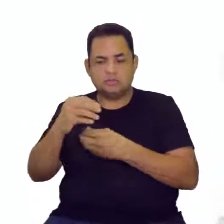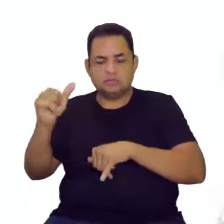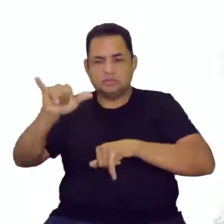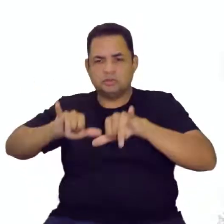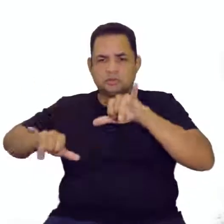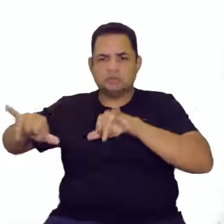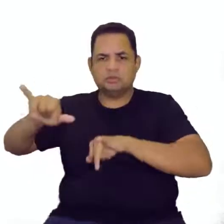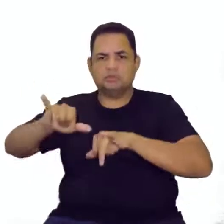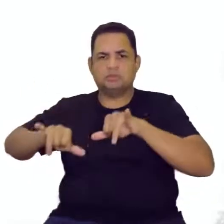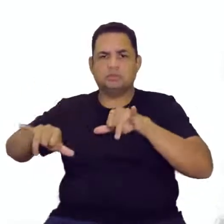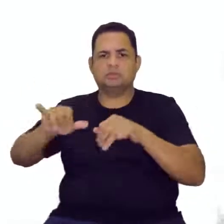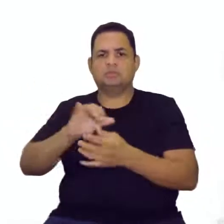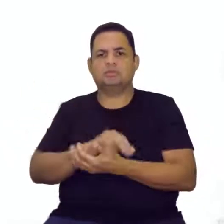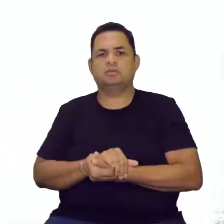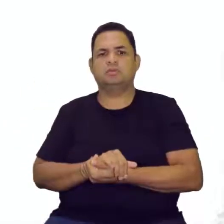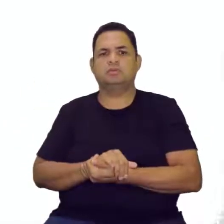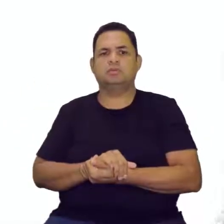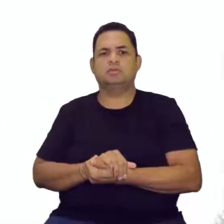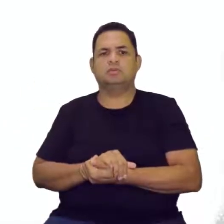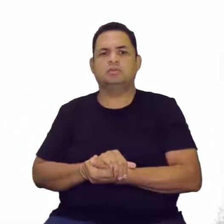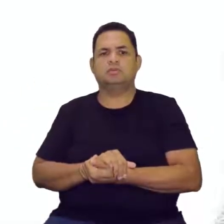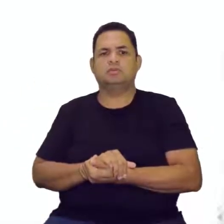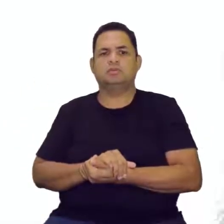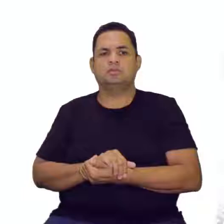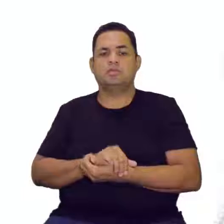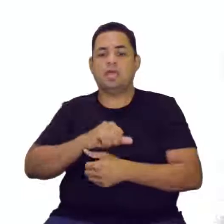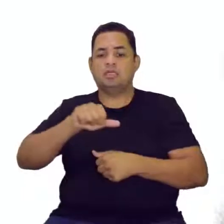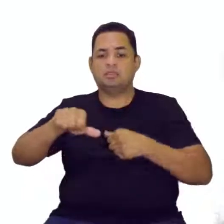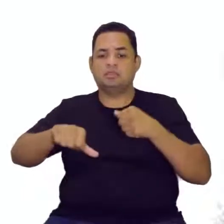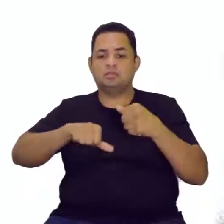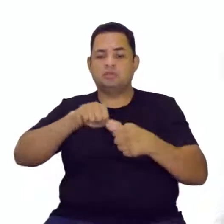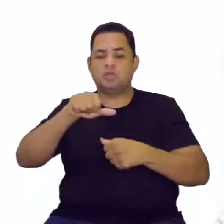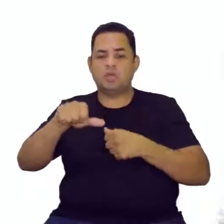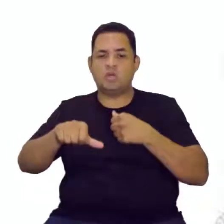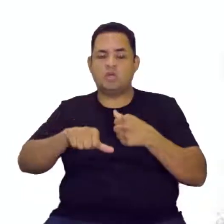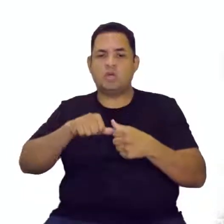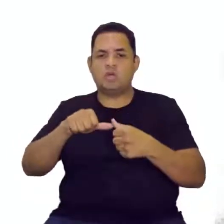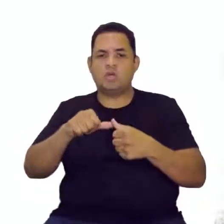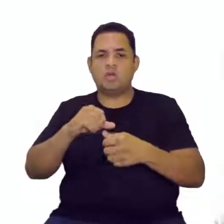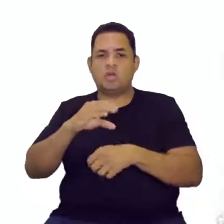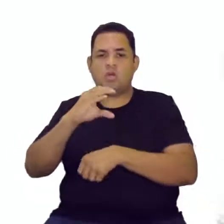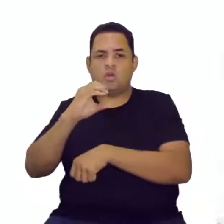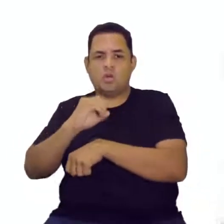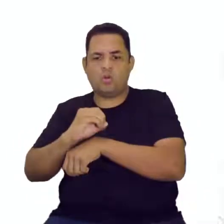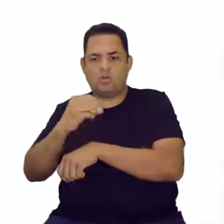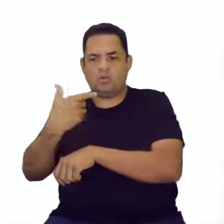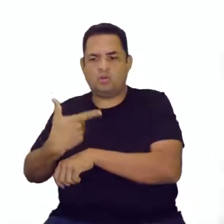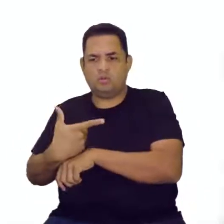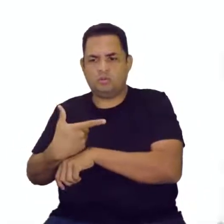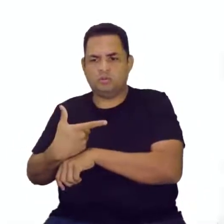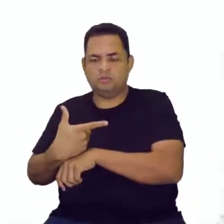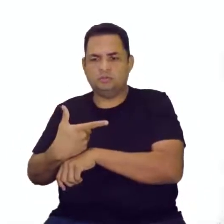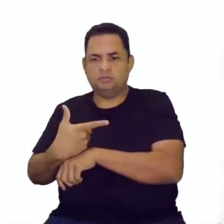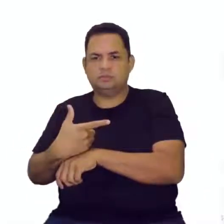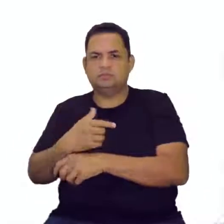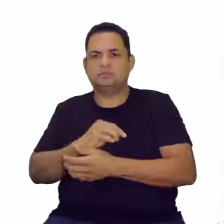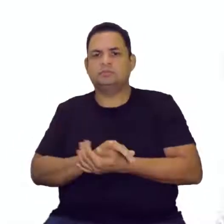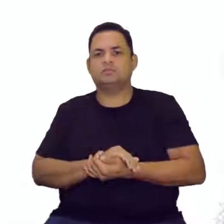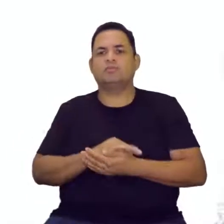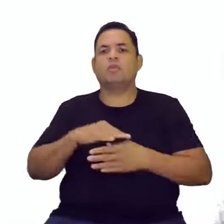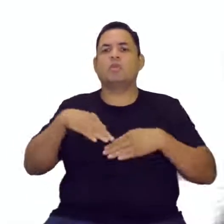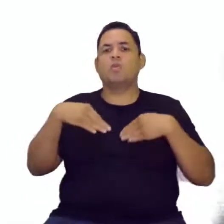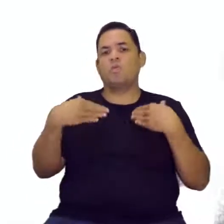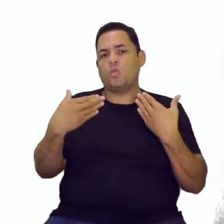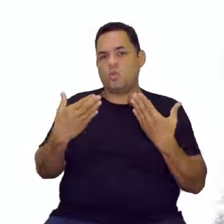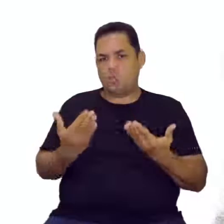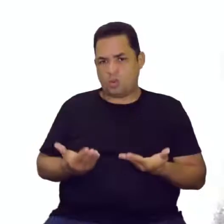químicas, o ozônio acaba sendo transformado em gás oxigênio. Quando ele